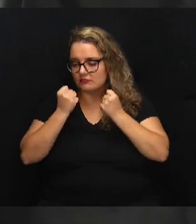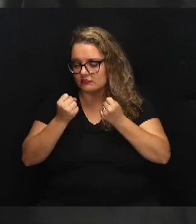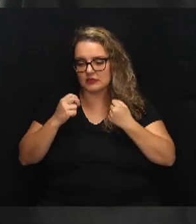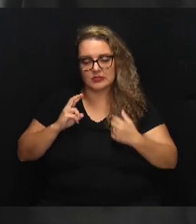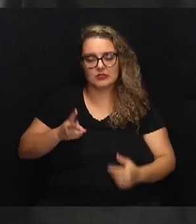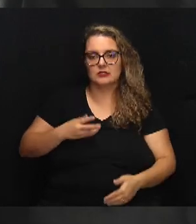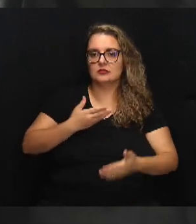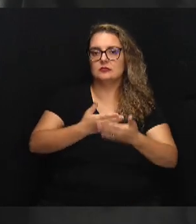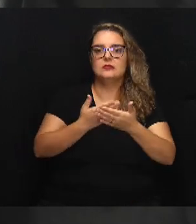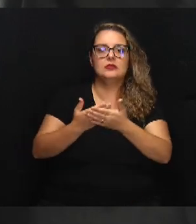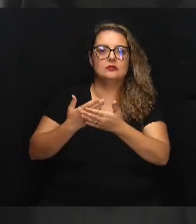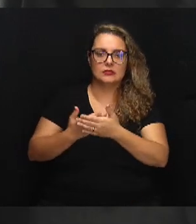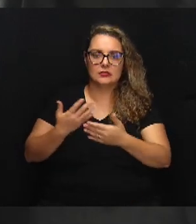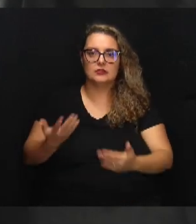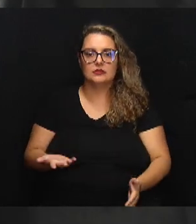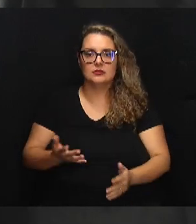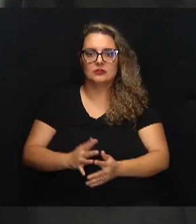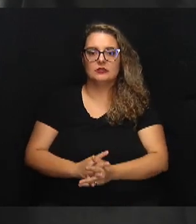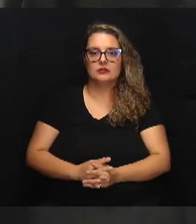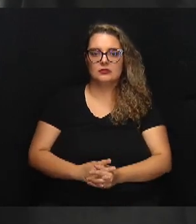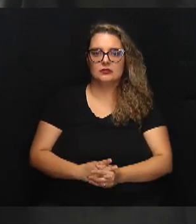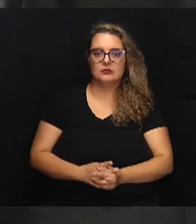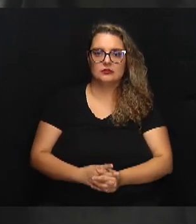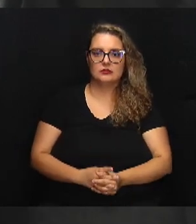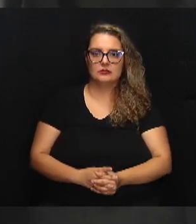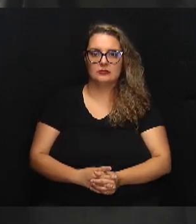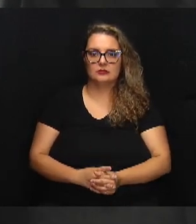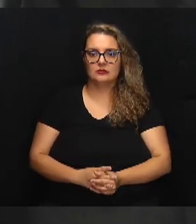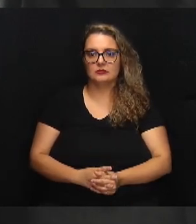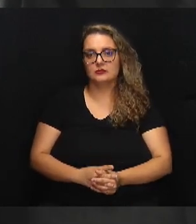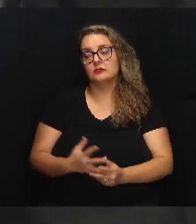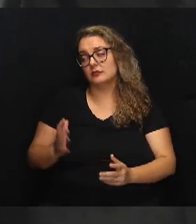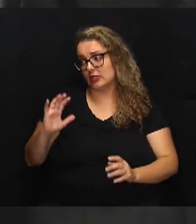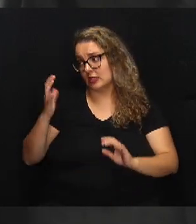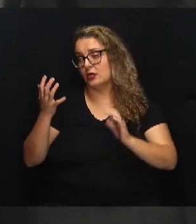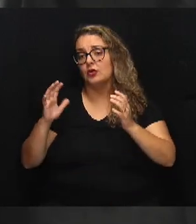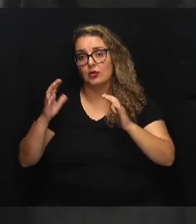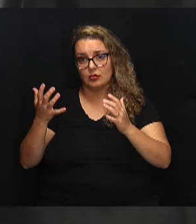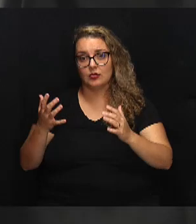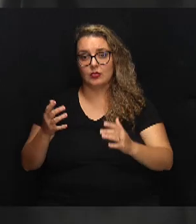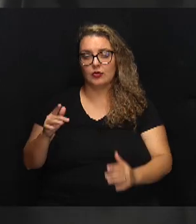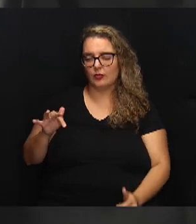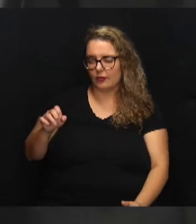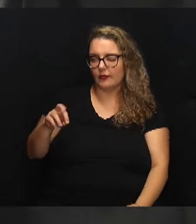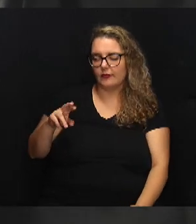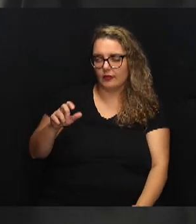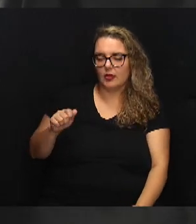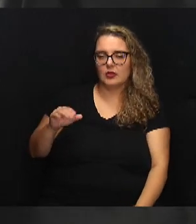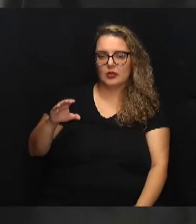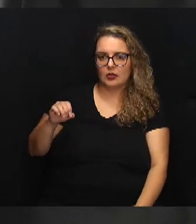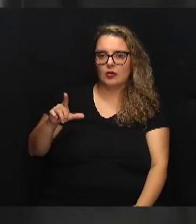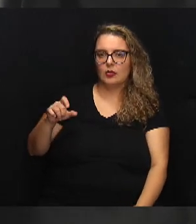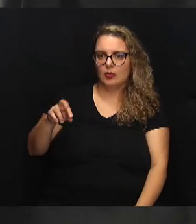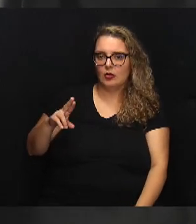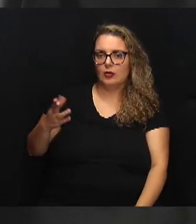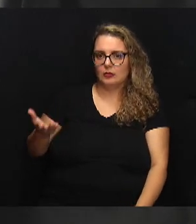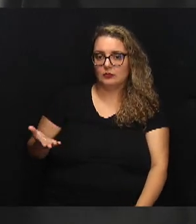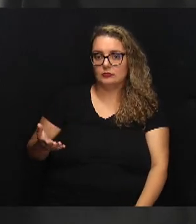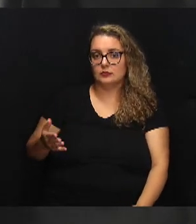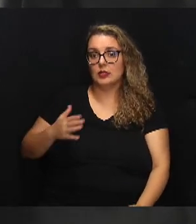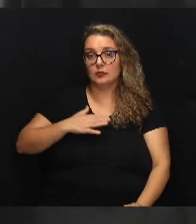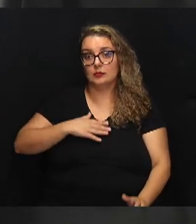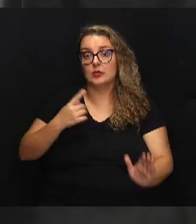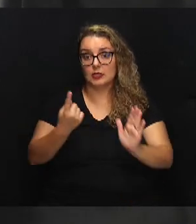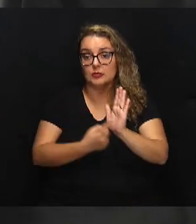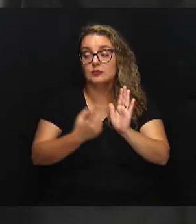aos estudos, então... e aí, mas aconteceu o Fora Collor ali, né? Essa coisa foi muito marcante para mim. Eu